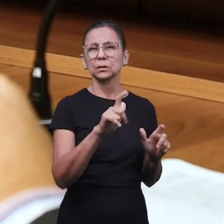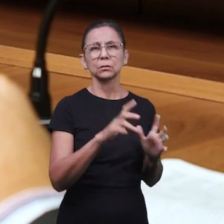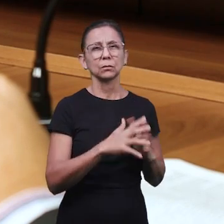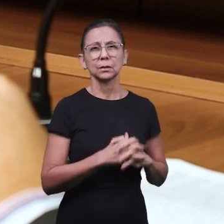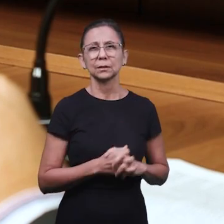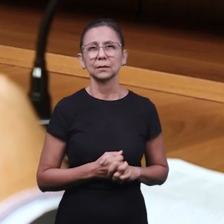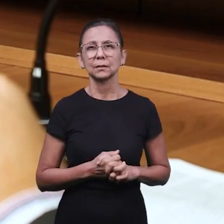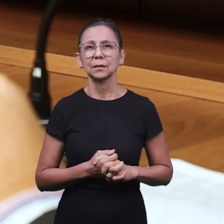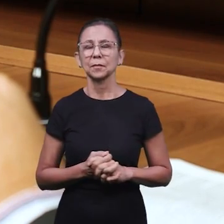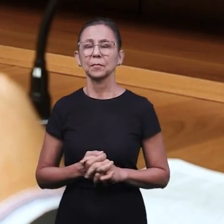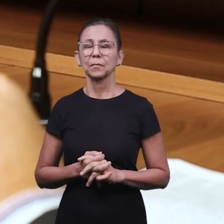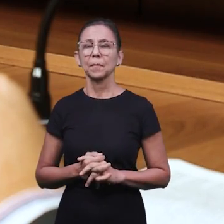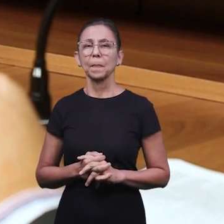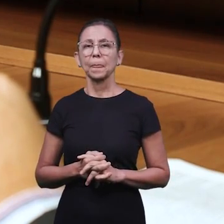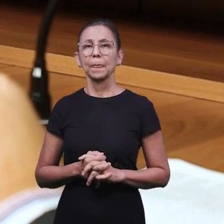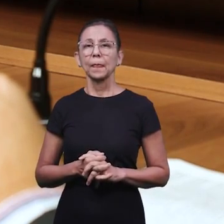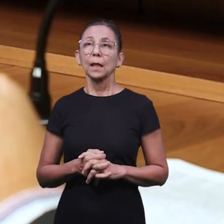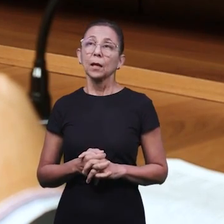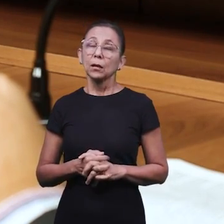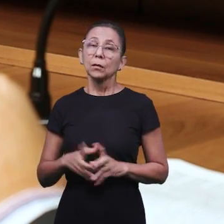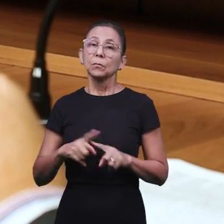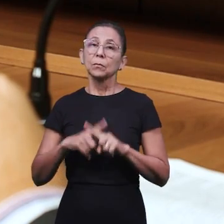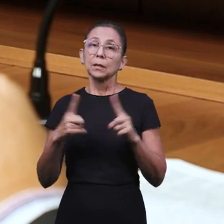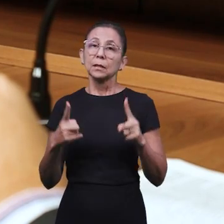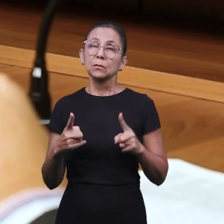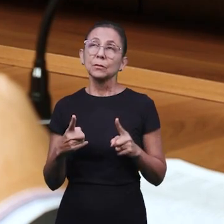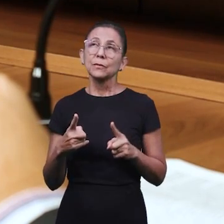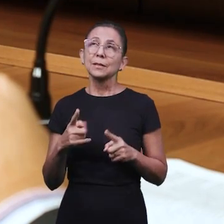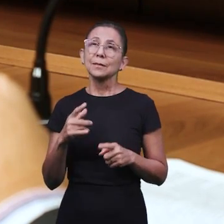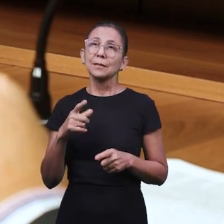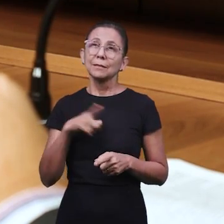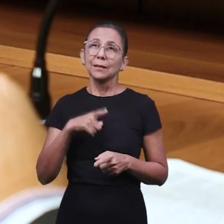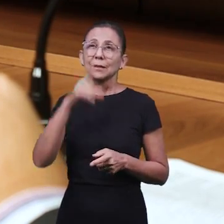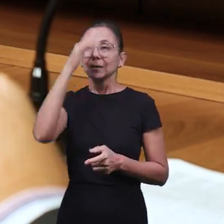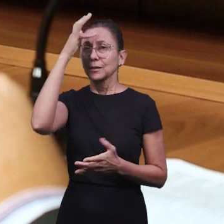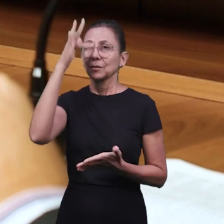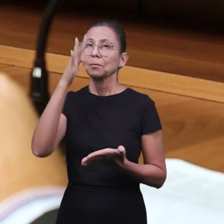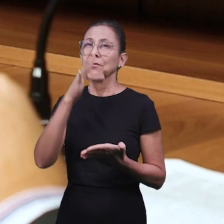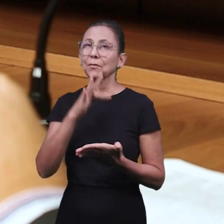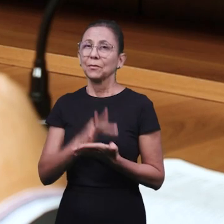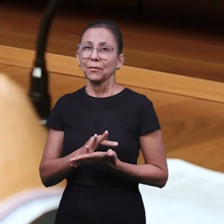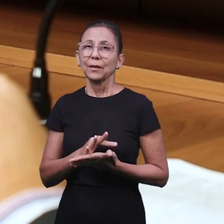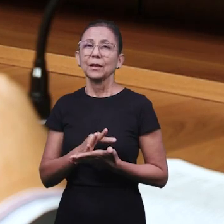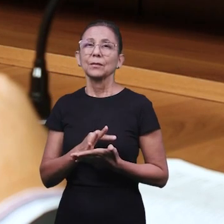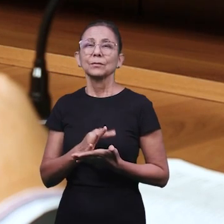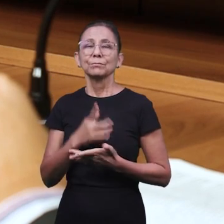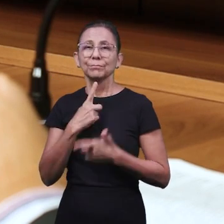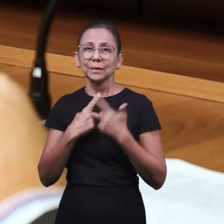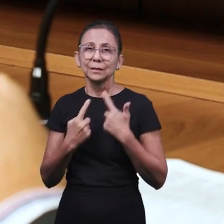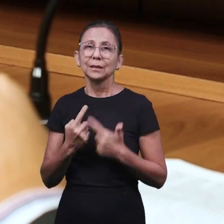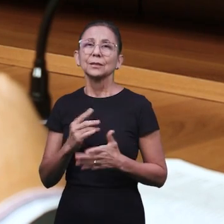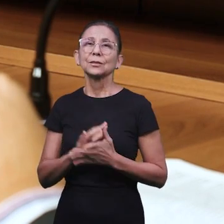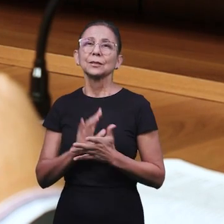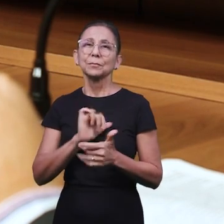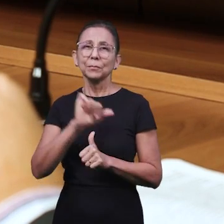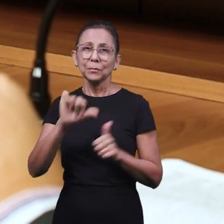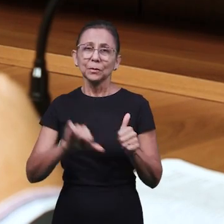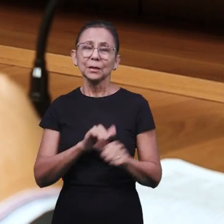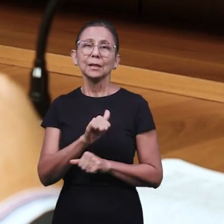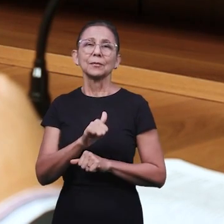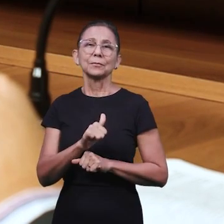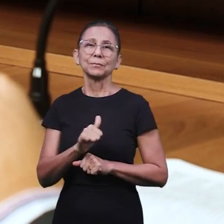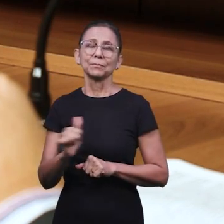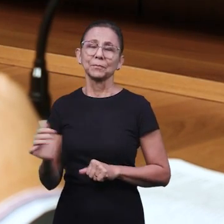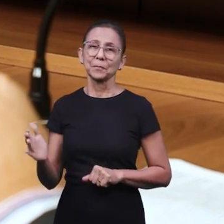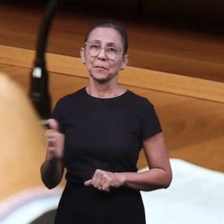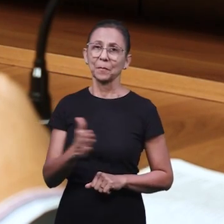nos comove a isso, né? E tudo bem, aceitaram o casamento, Rebeca vai casar. Quando